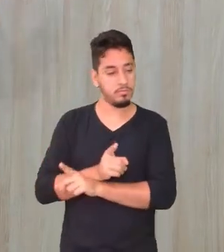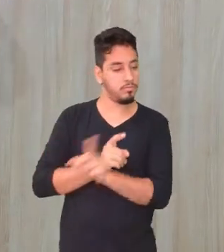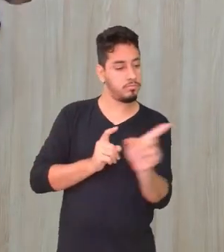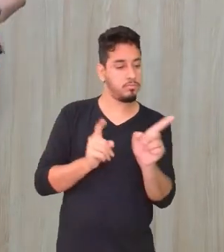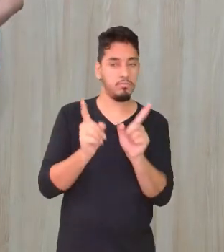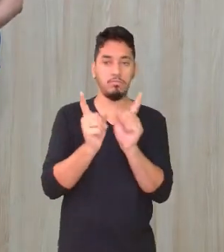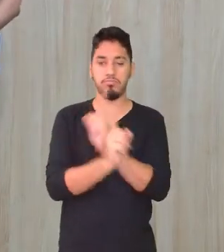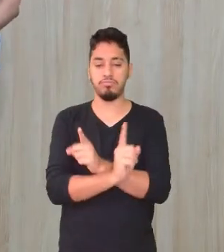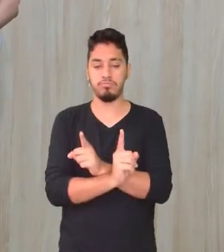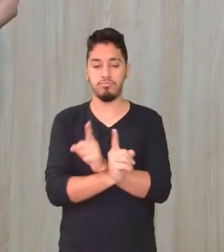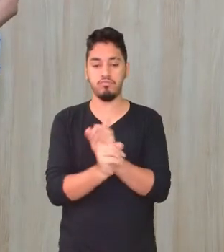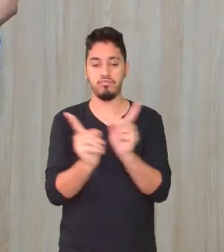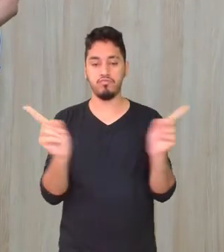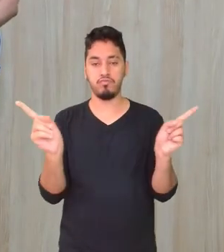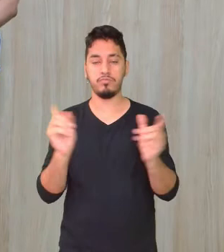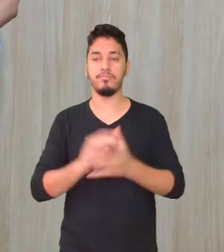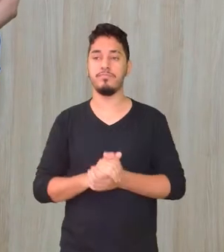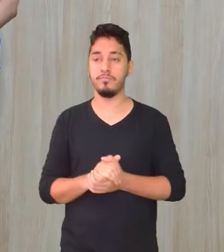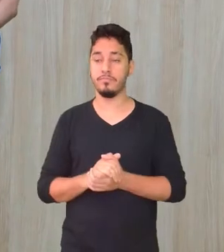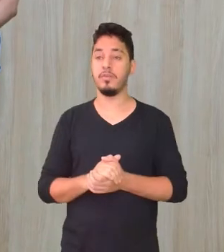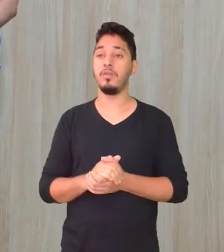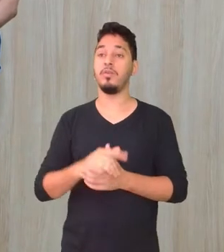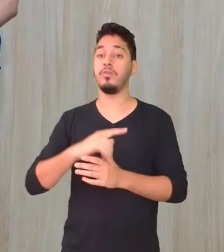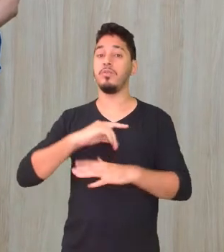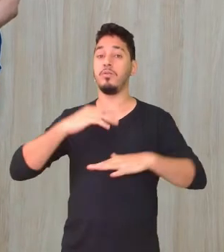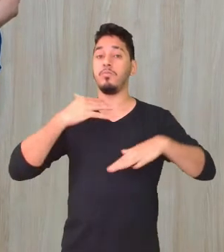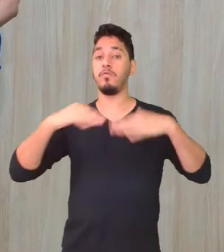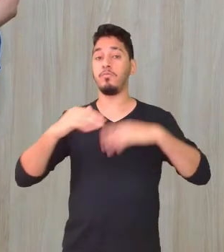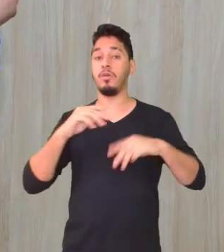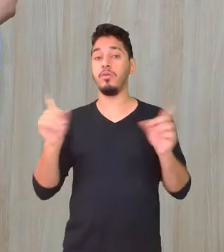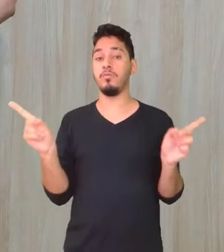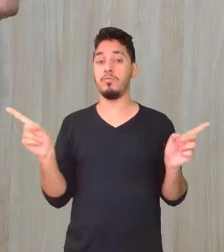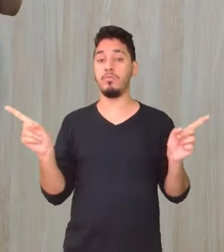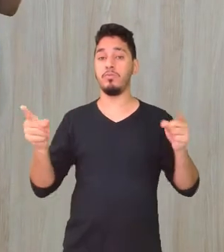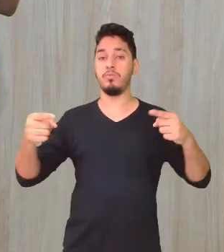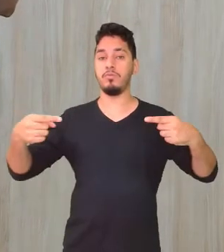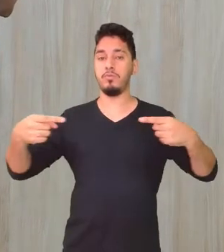para o outro, né, prof? Com certeza. E aí, quando a gente tem o movimento contrário, é o quê?